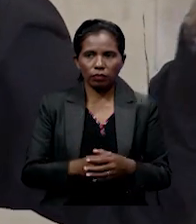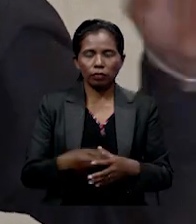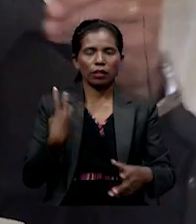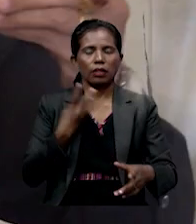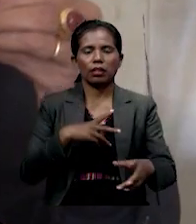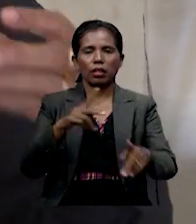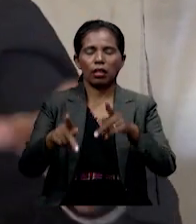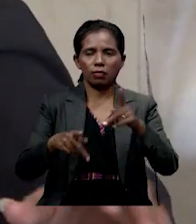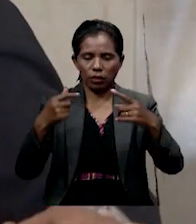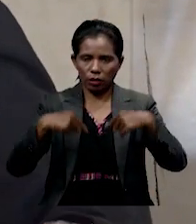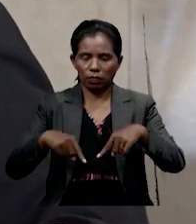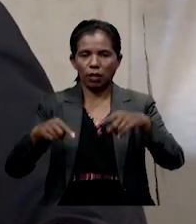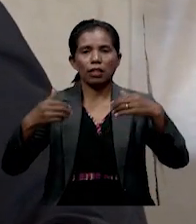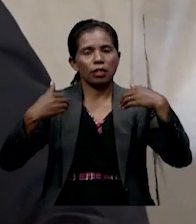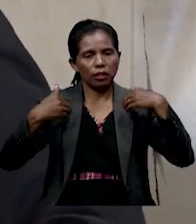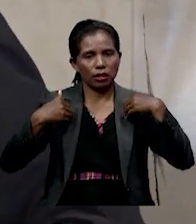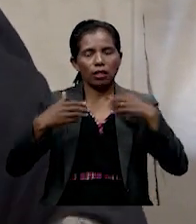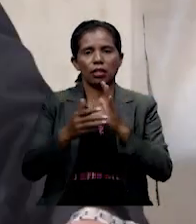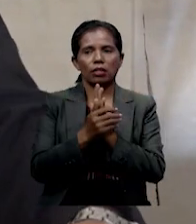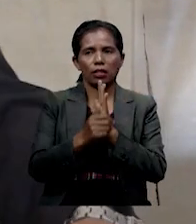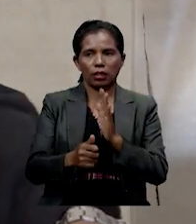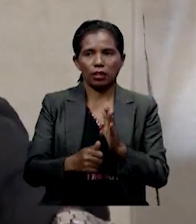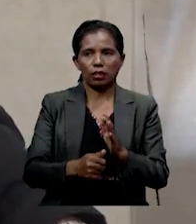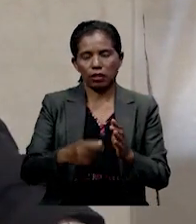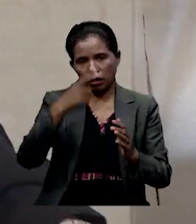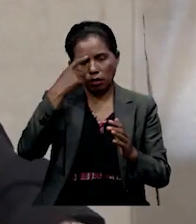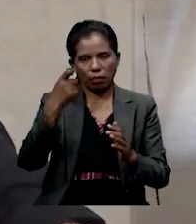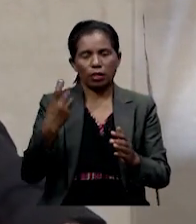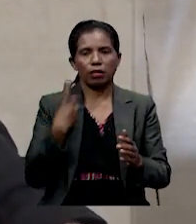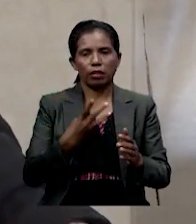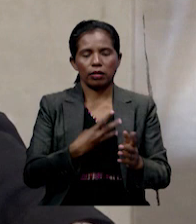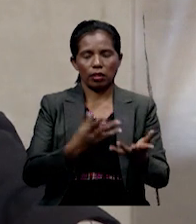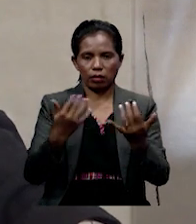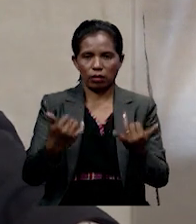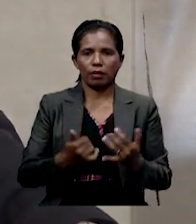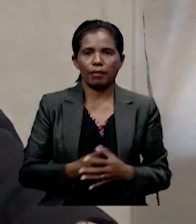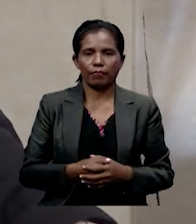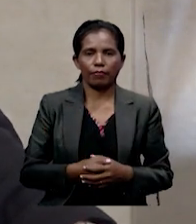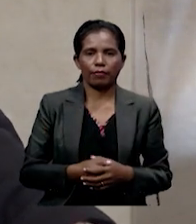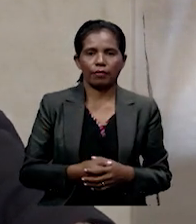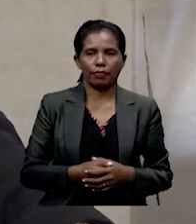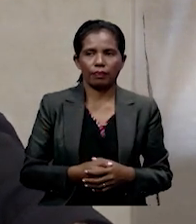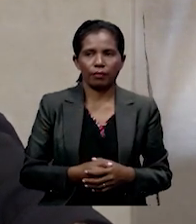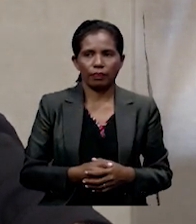quando vai nem esquilida. Então, praticamente, Ita agora Ita, nem a ver.